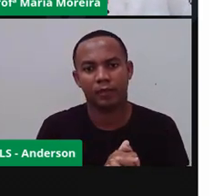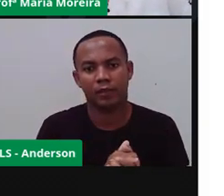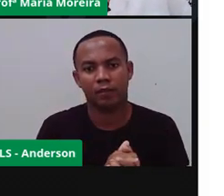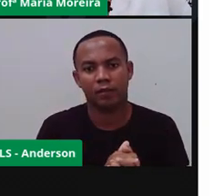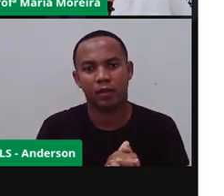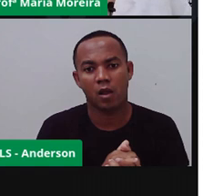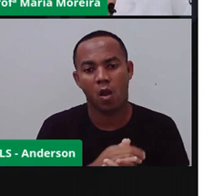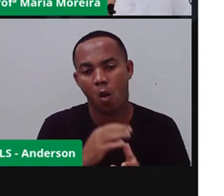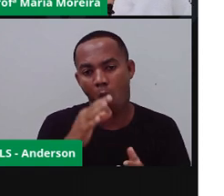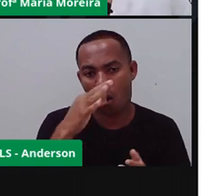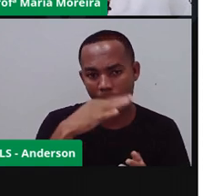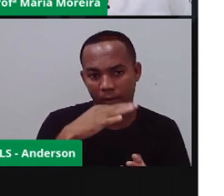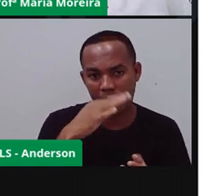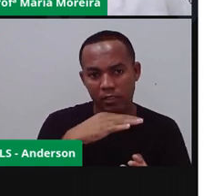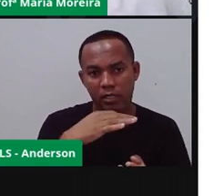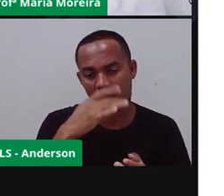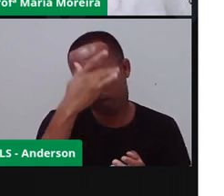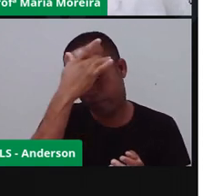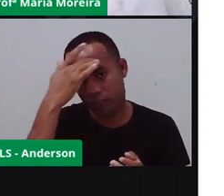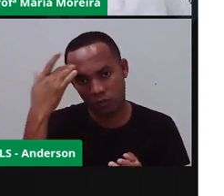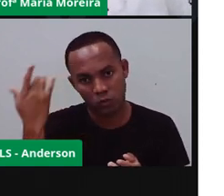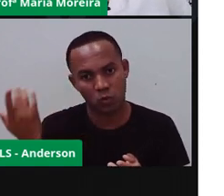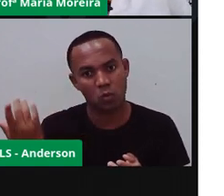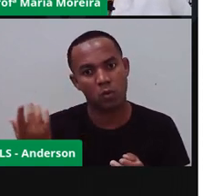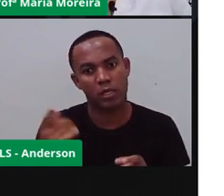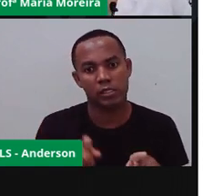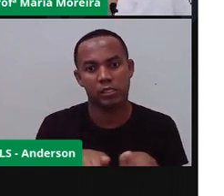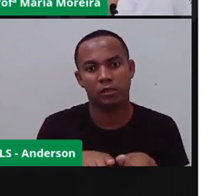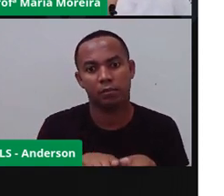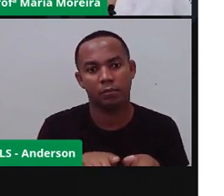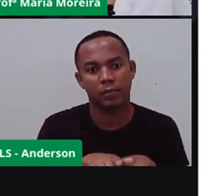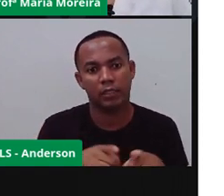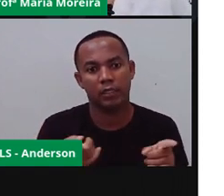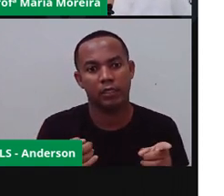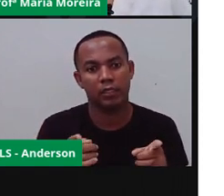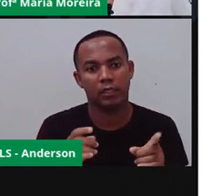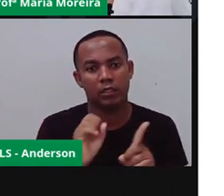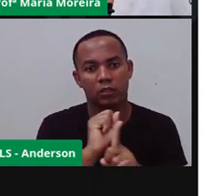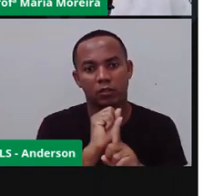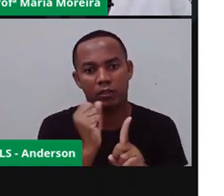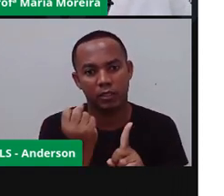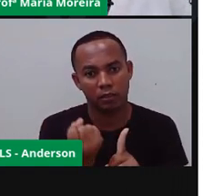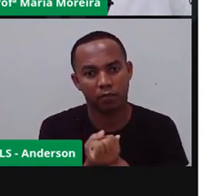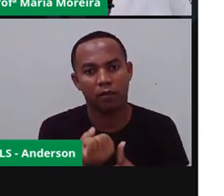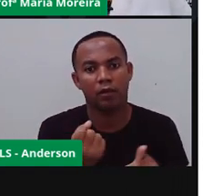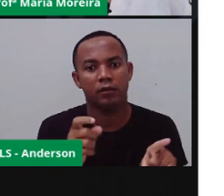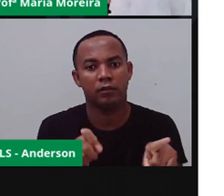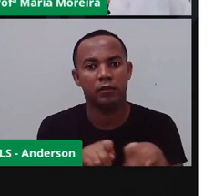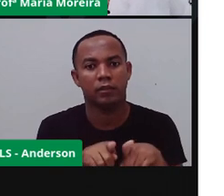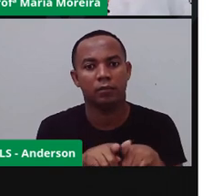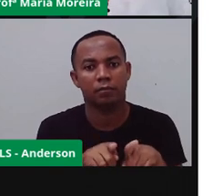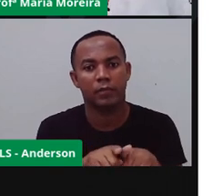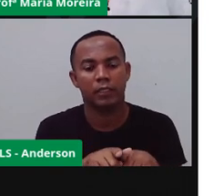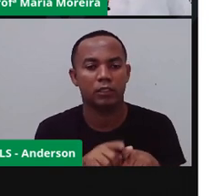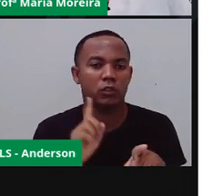na verdade, a alguma pessoa, a um político, é uma crítica, inclusive, à sociedade, quando ele fala sobre poluição. Lá na primeira,